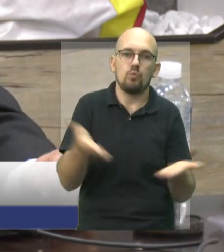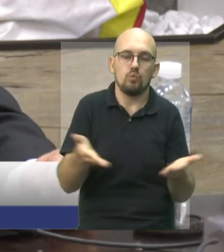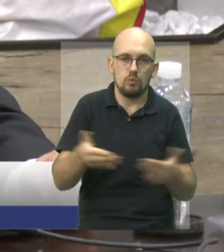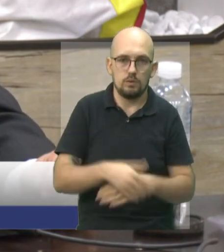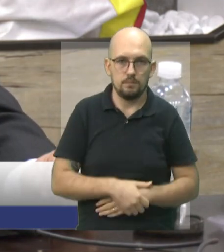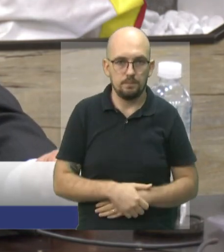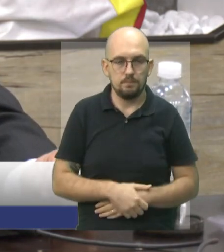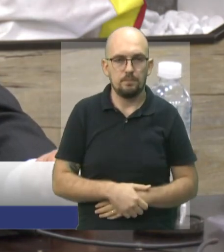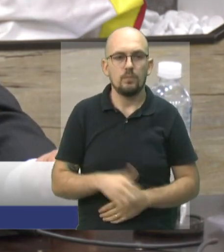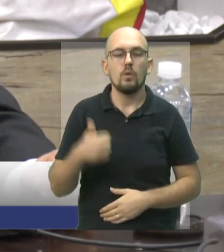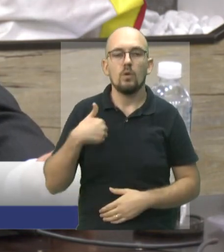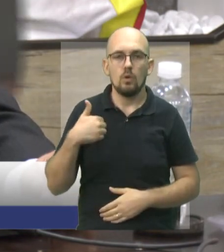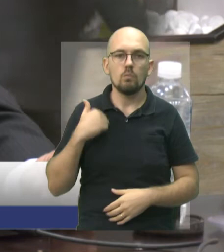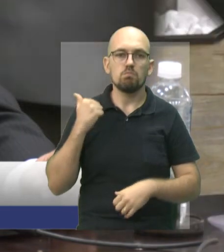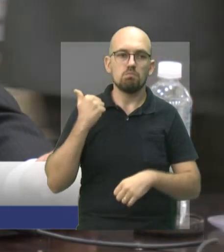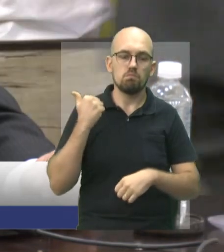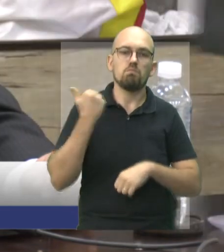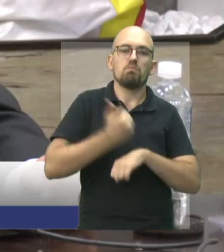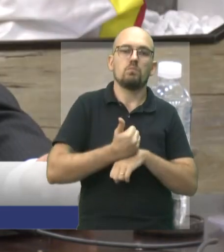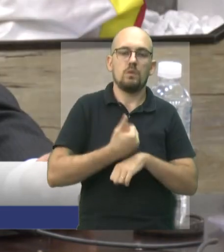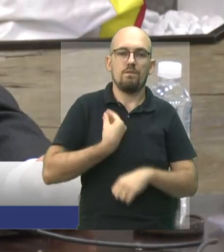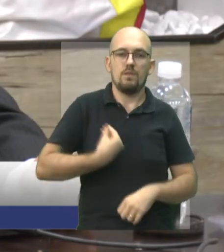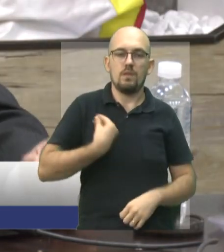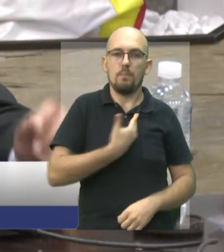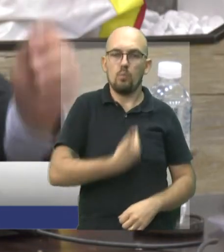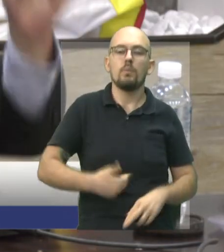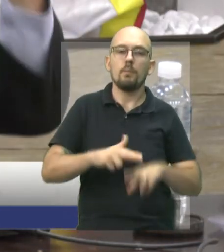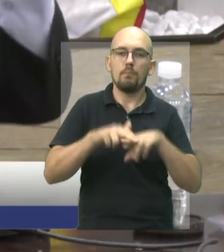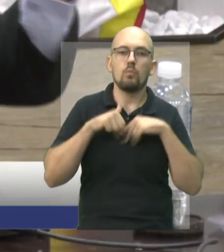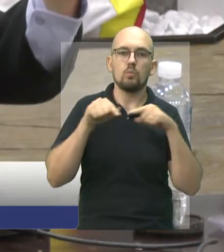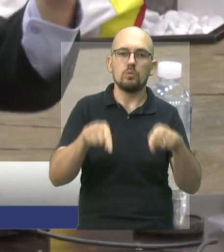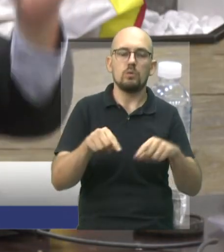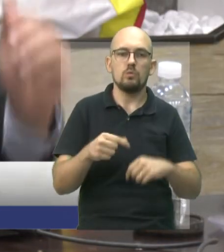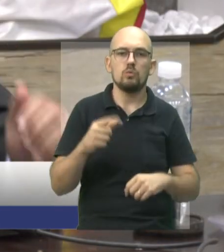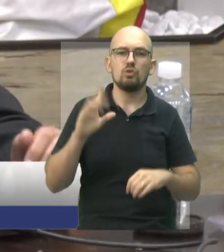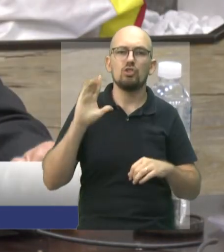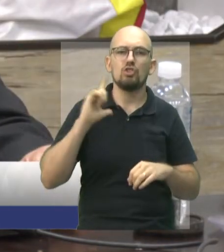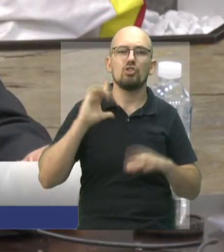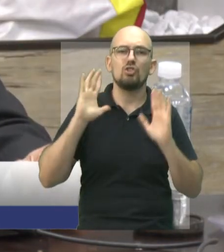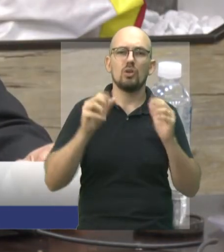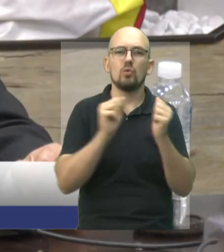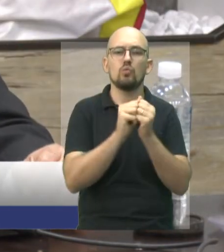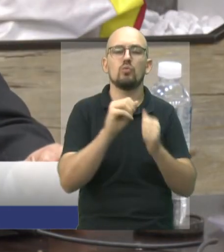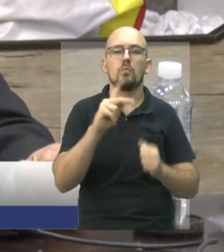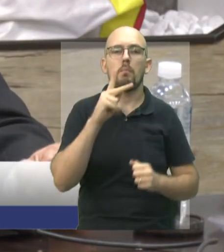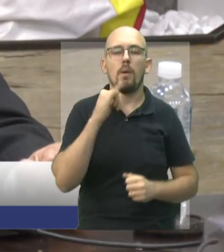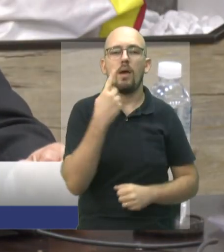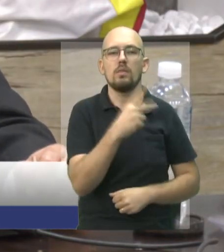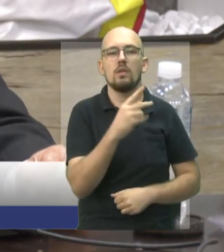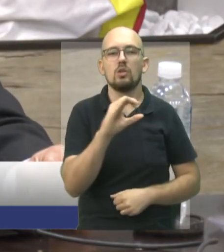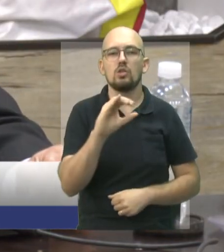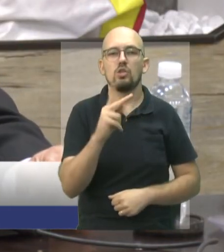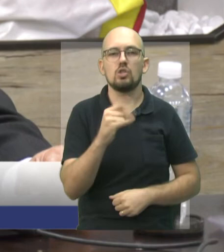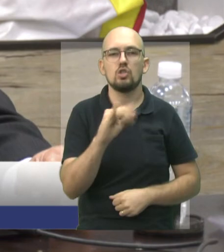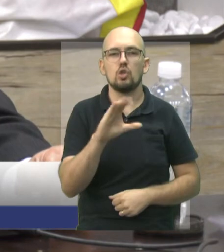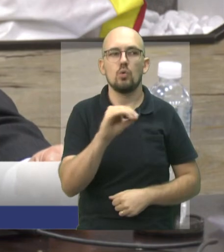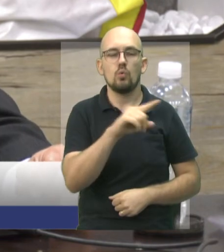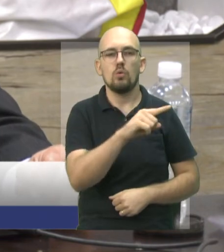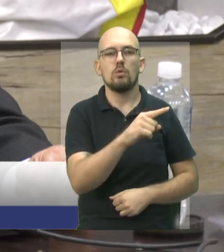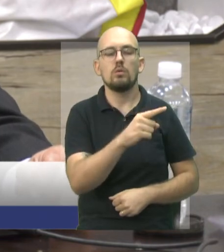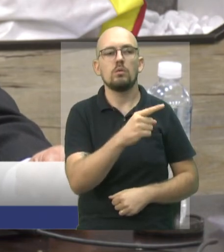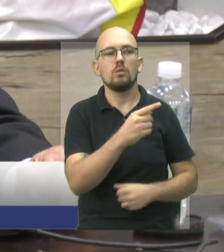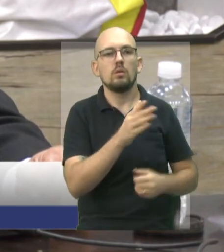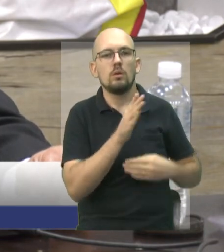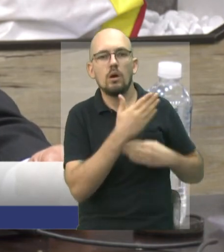entrei na vida pública, foi por isso. Eu já tinha, junto com o pai do Chico, que me projetou na vida industrial